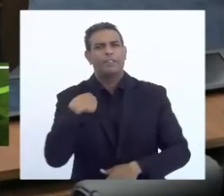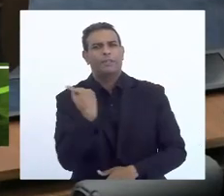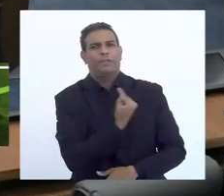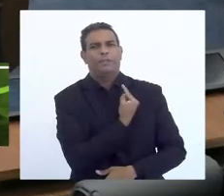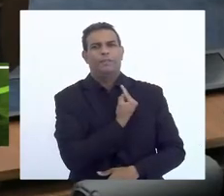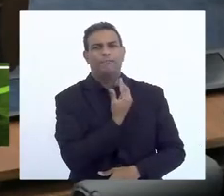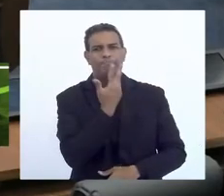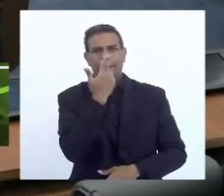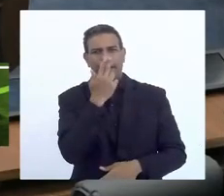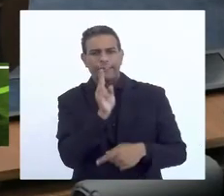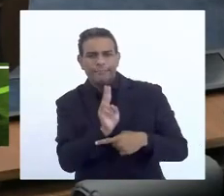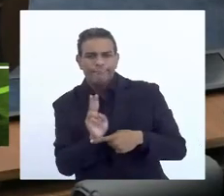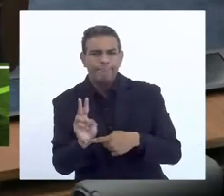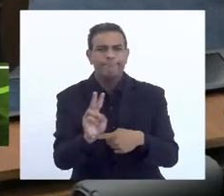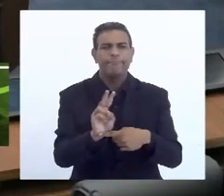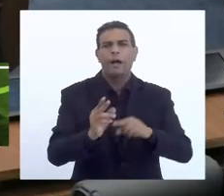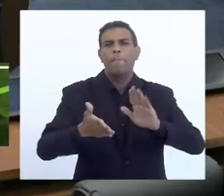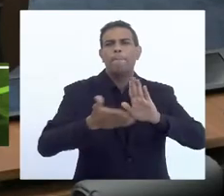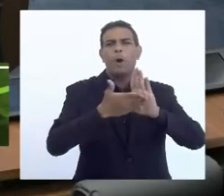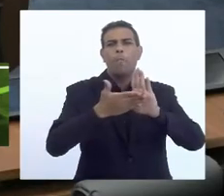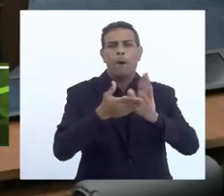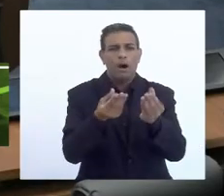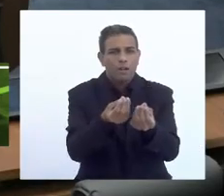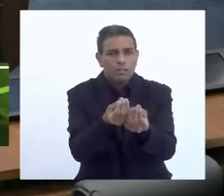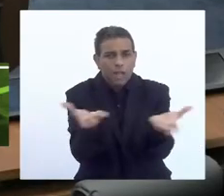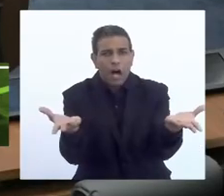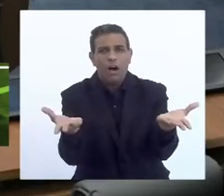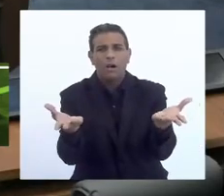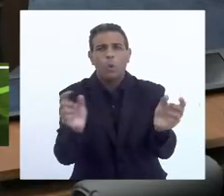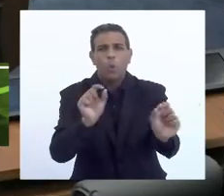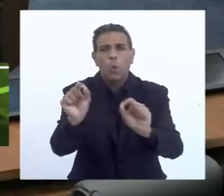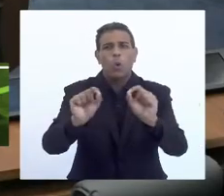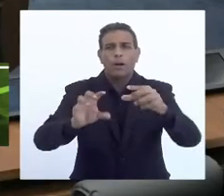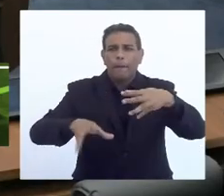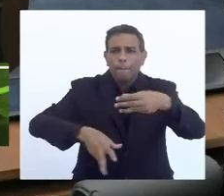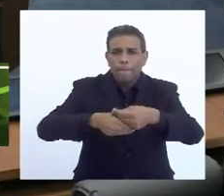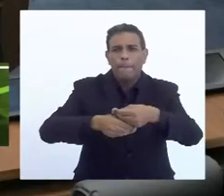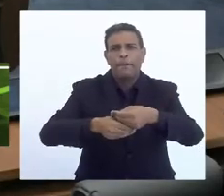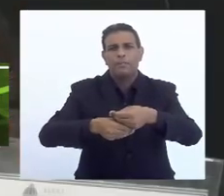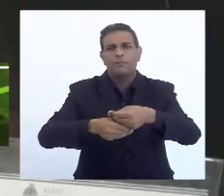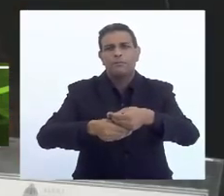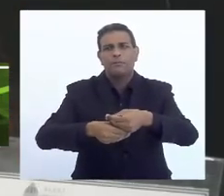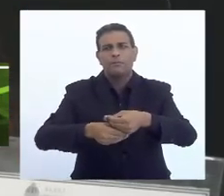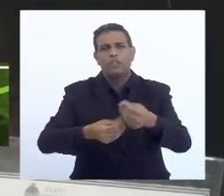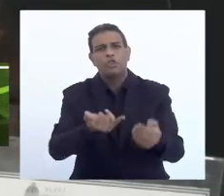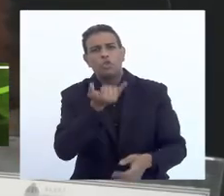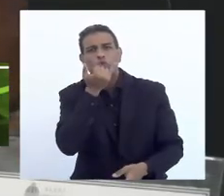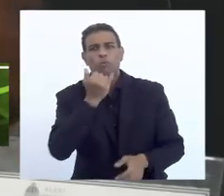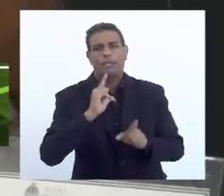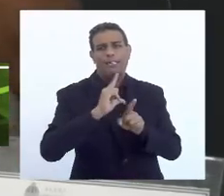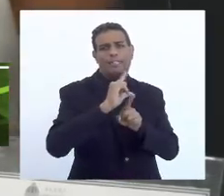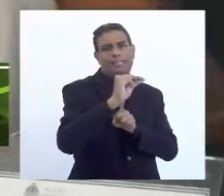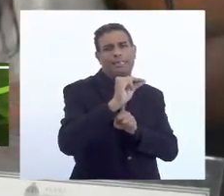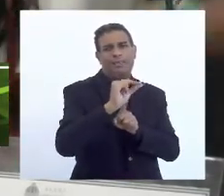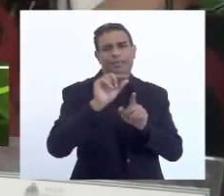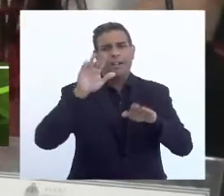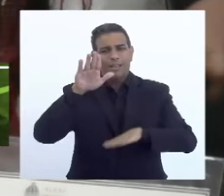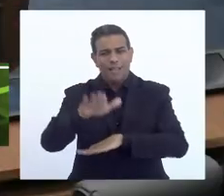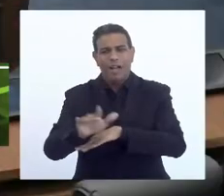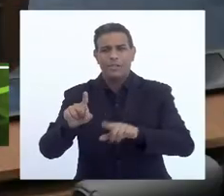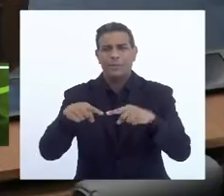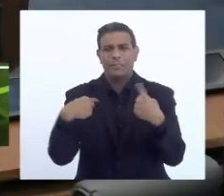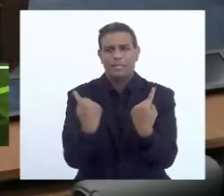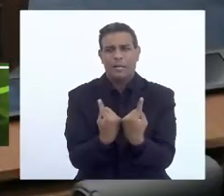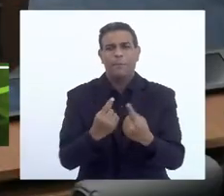esse monitoramento. Então, para deixar aí como proposta para vocês incluírem aí. Ótimo. Um beijo, tá? Desculpa, gente.